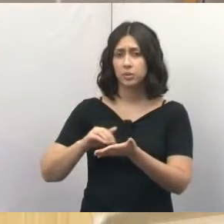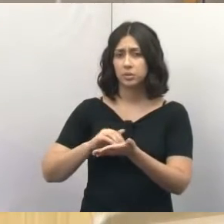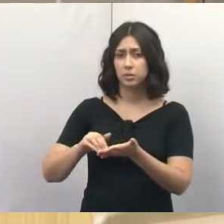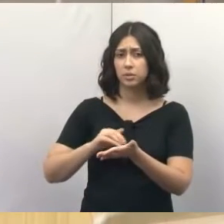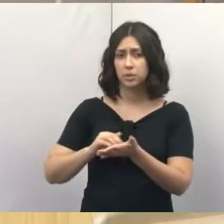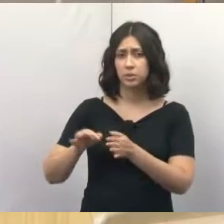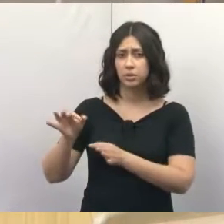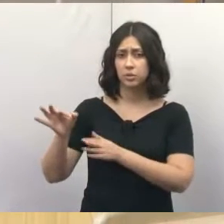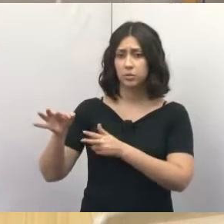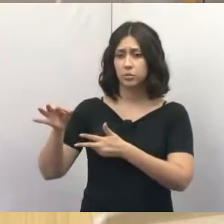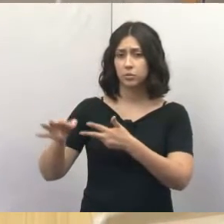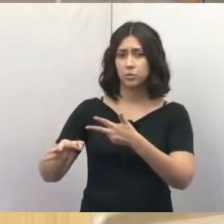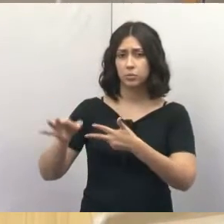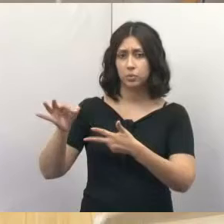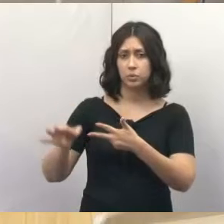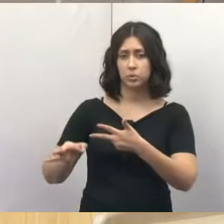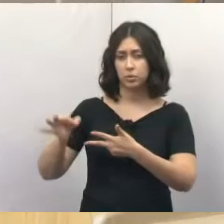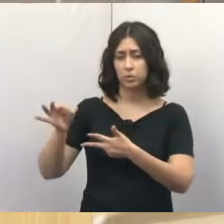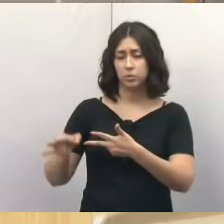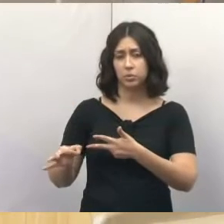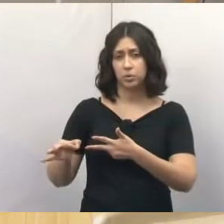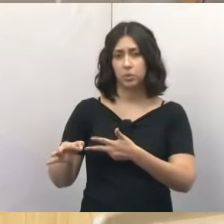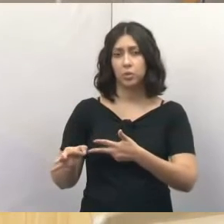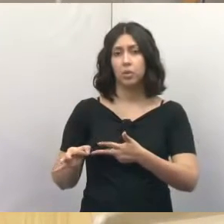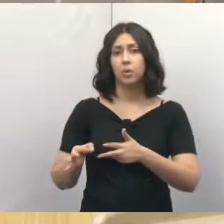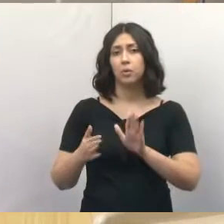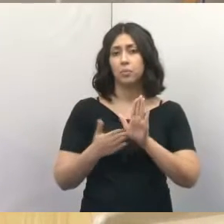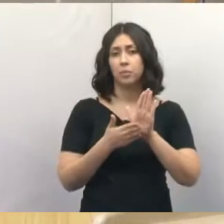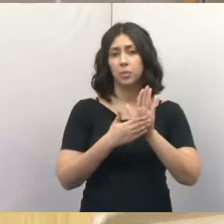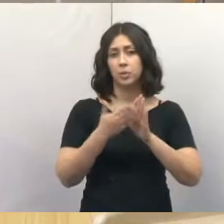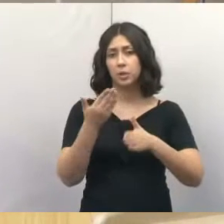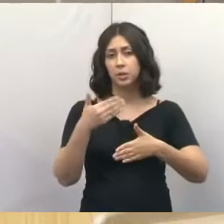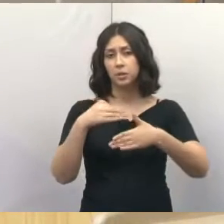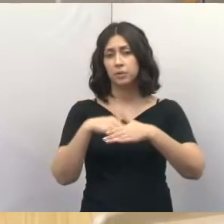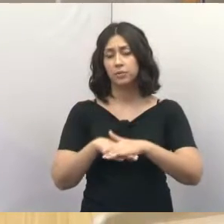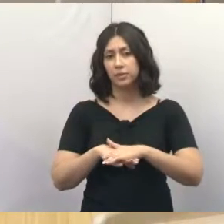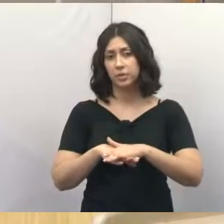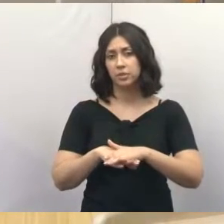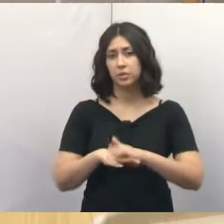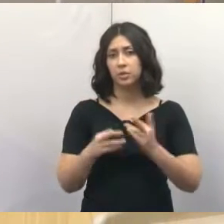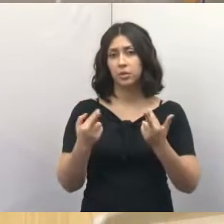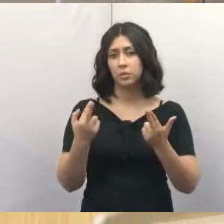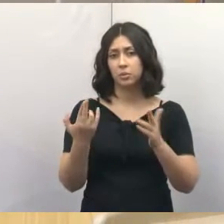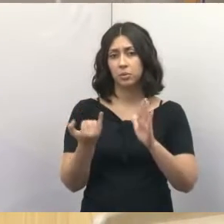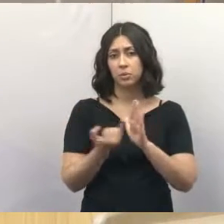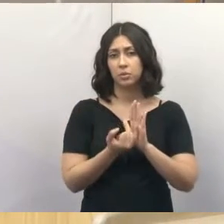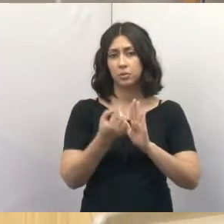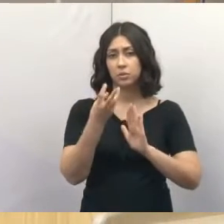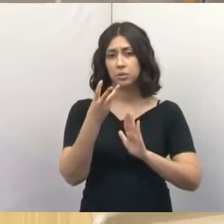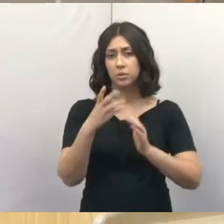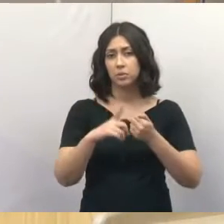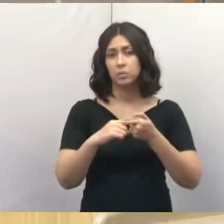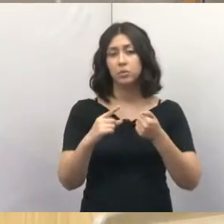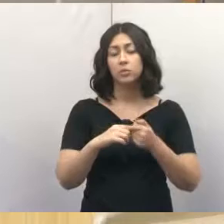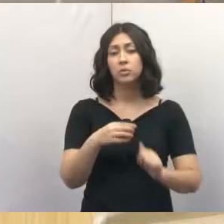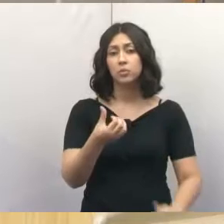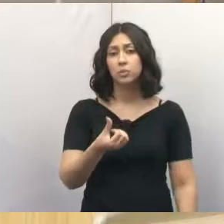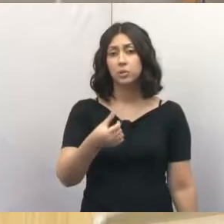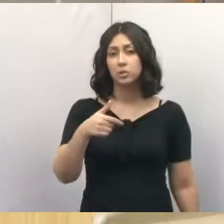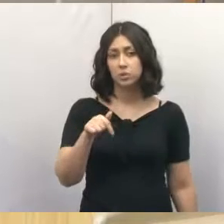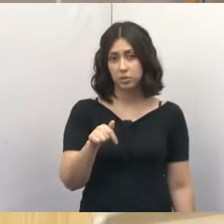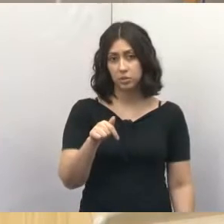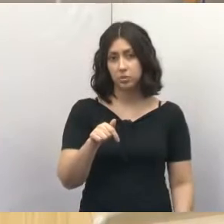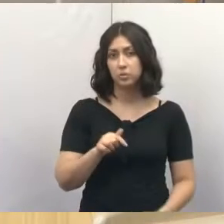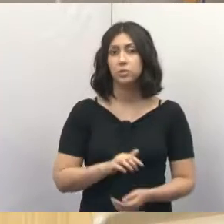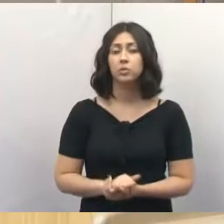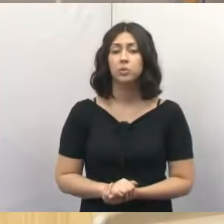Jurídicos, quanto ao arquivamento, a propositura será arquivada pela presidente da Câmara, nos termos do inciso 3º do artigo 67. 9.